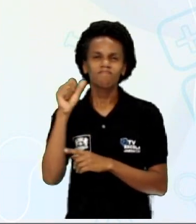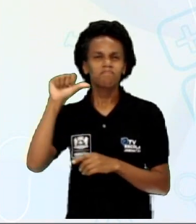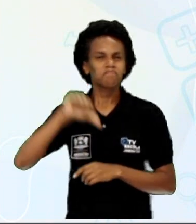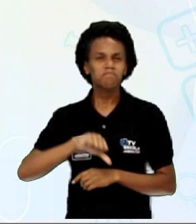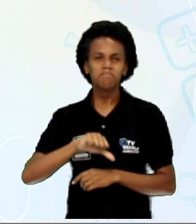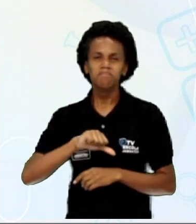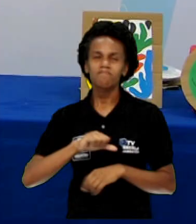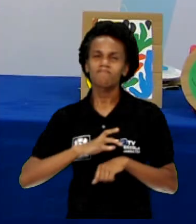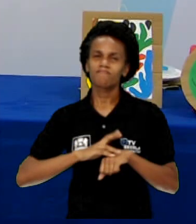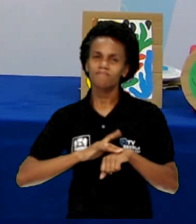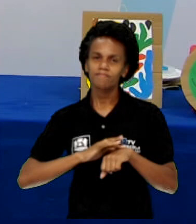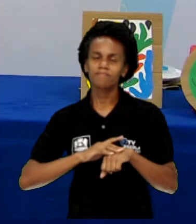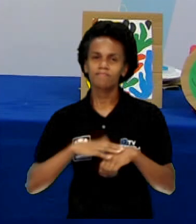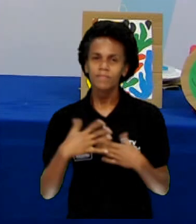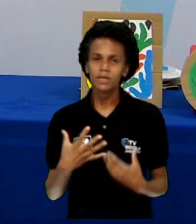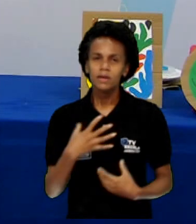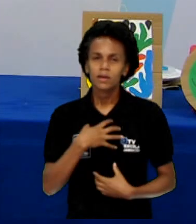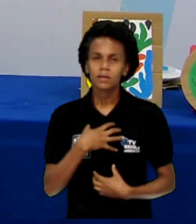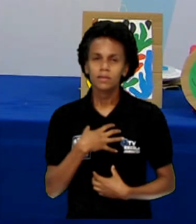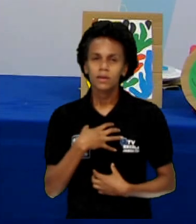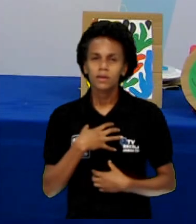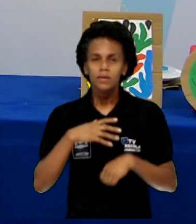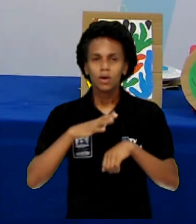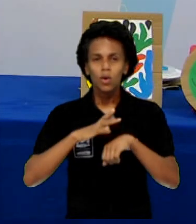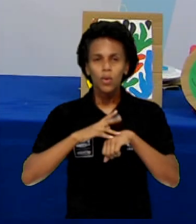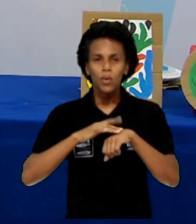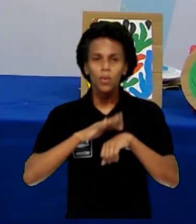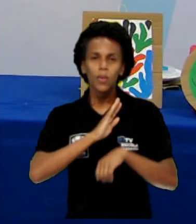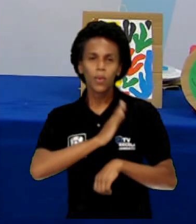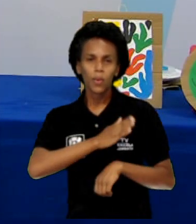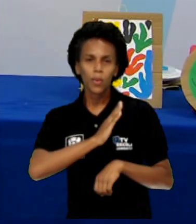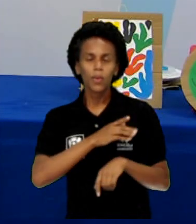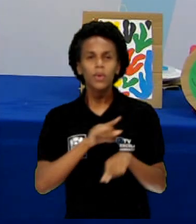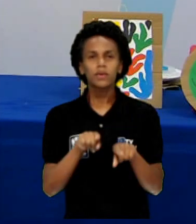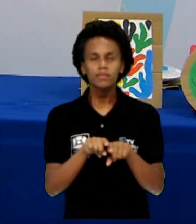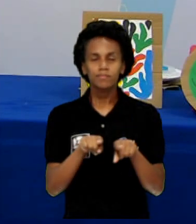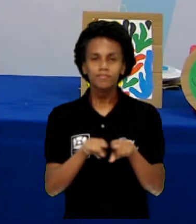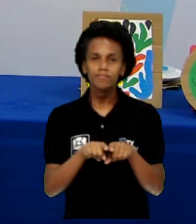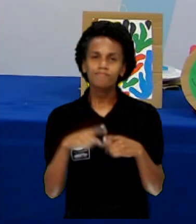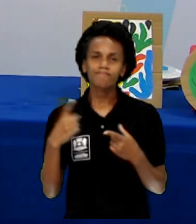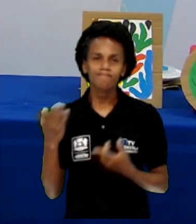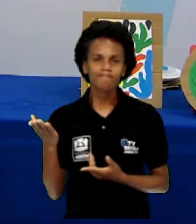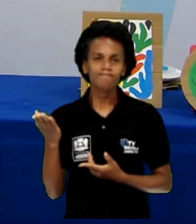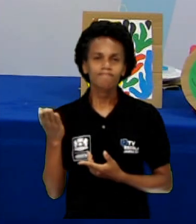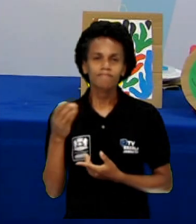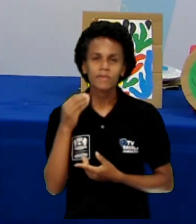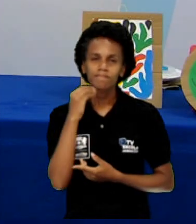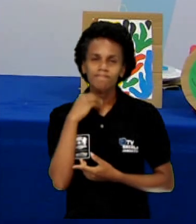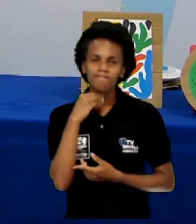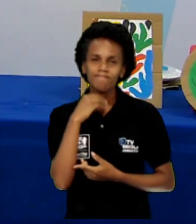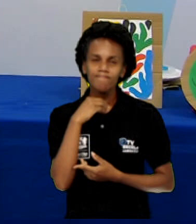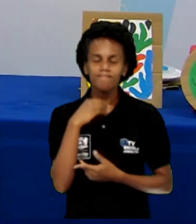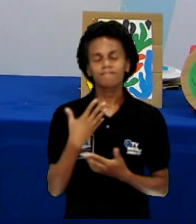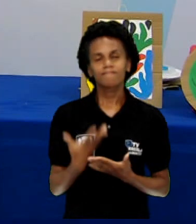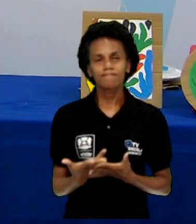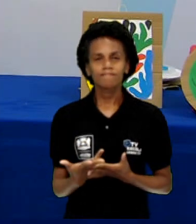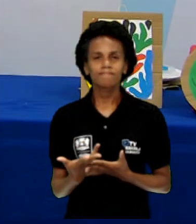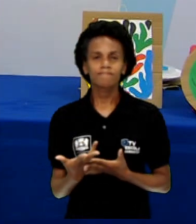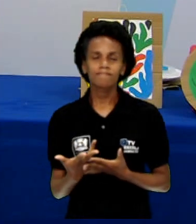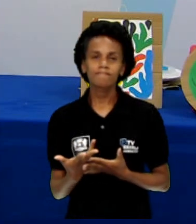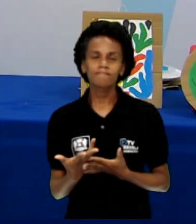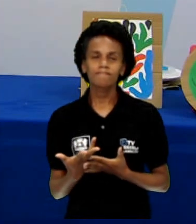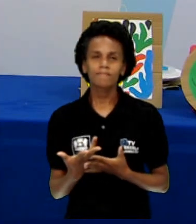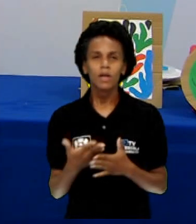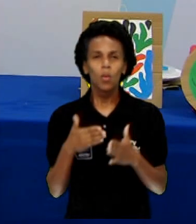de asma e problemas no coração, o que deixa ele muito debilitado, e ele passa a viver na cama e na cadeira